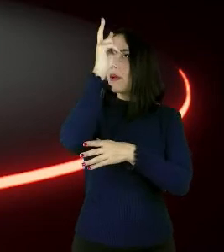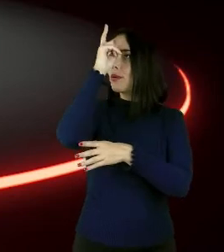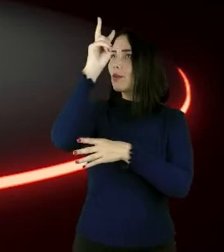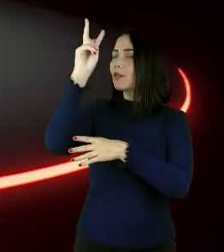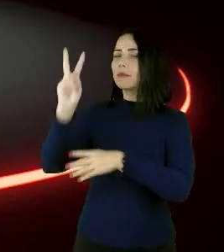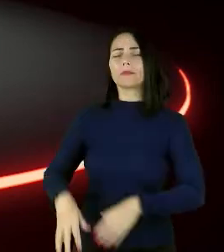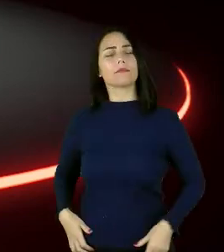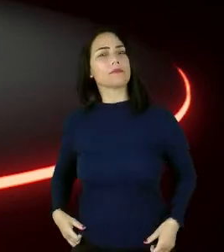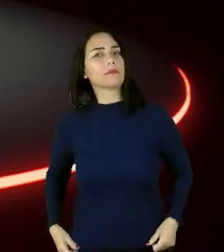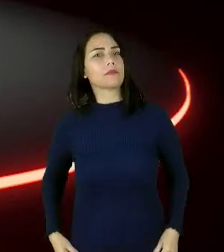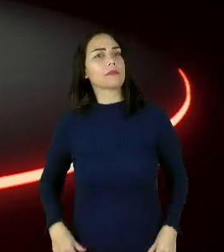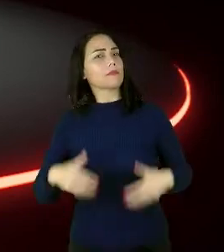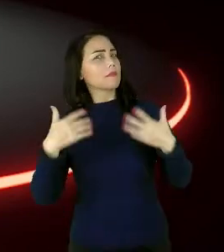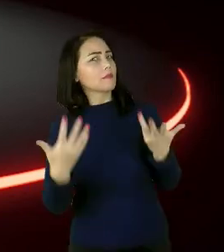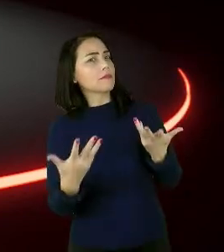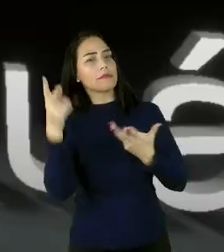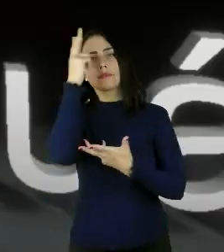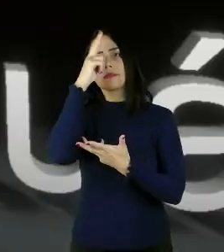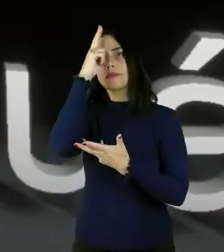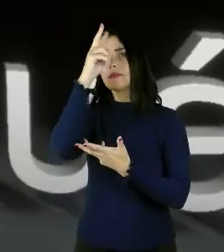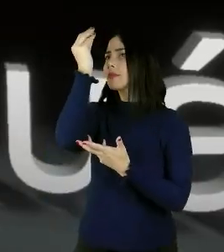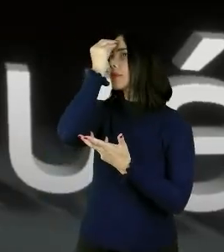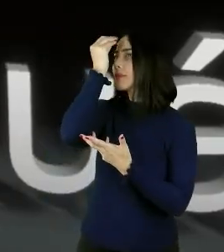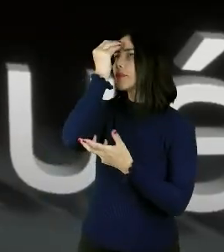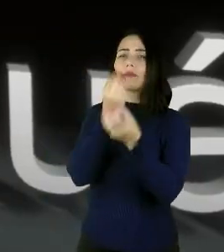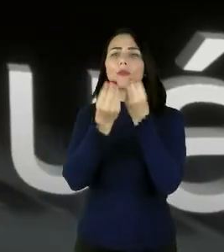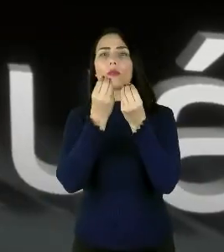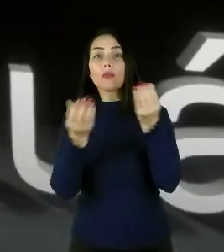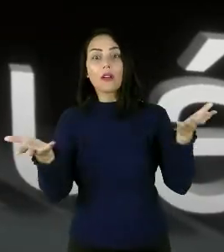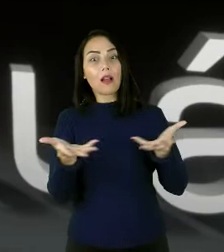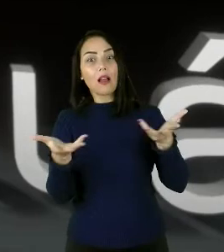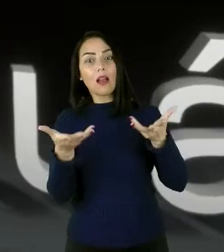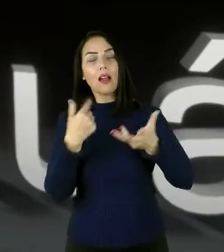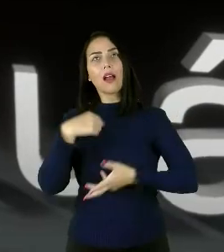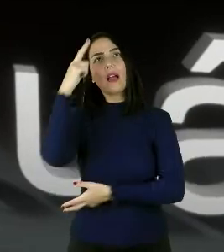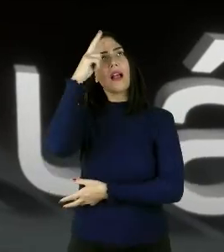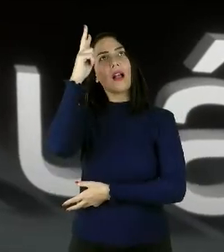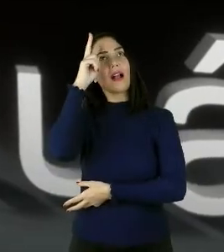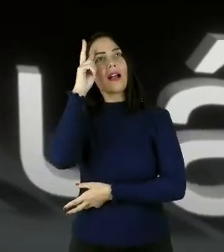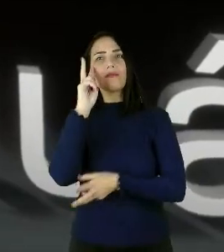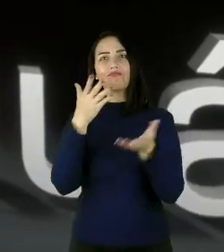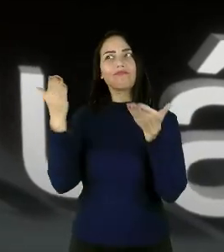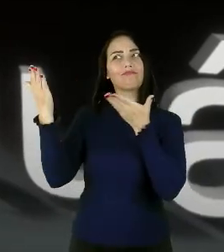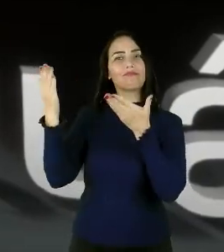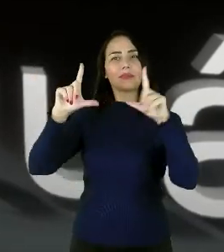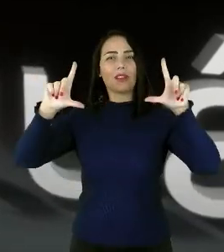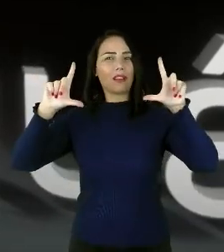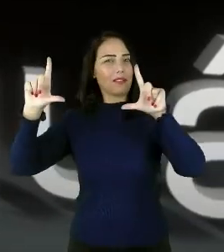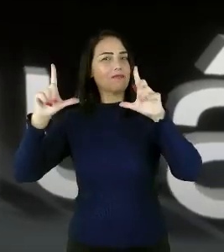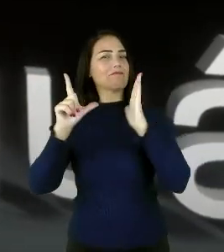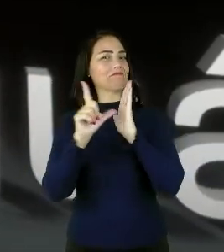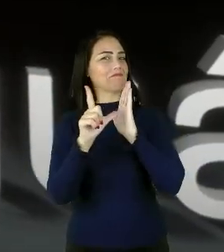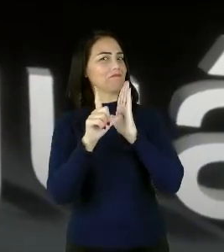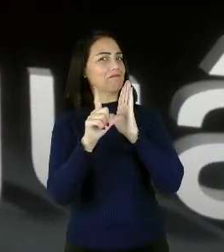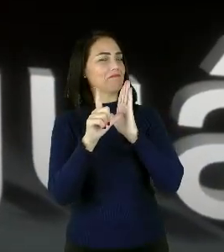As Memórias com esta que me vem à mente da frente da loja do meu avô